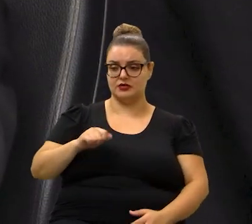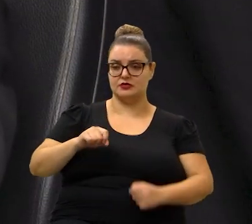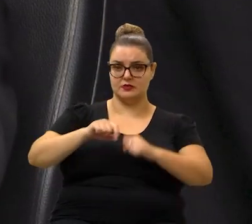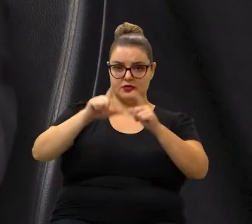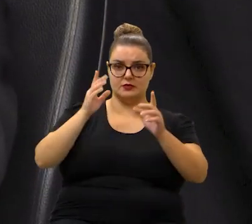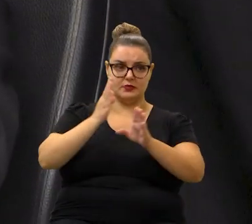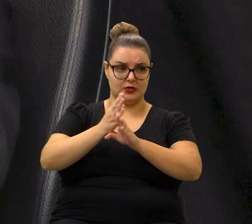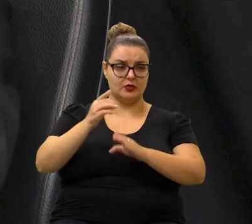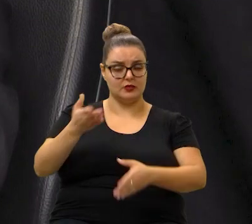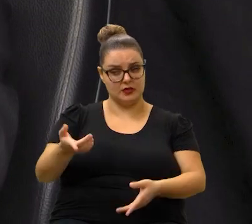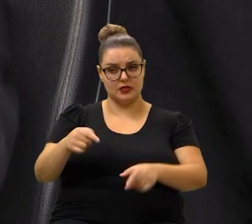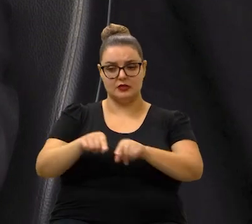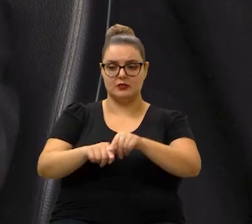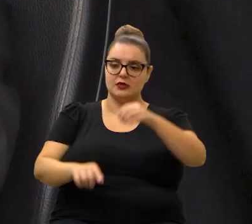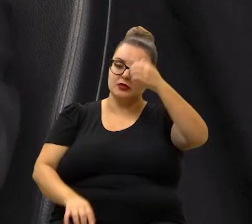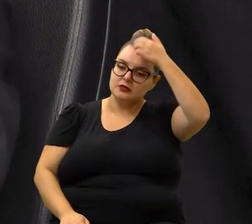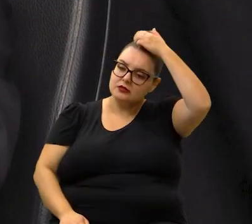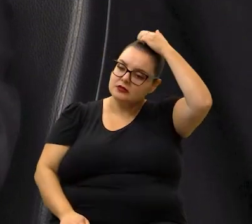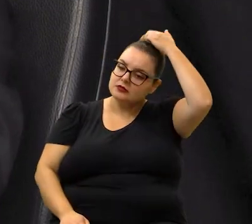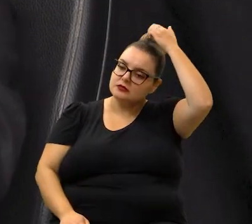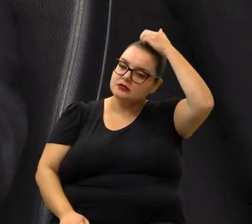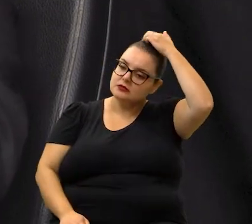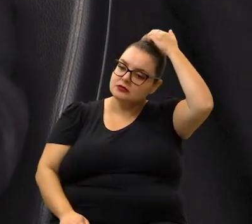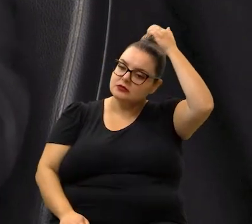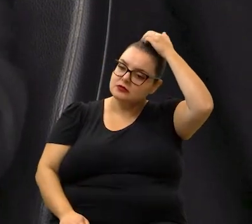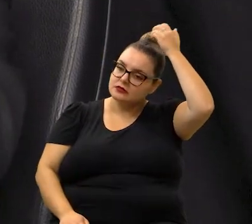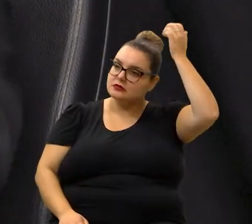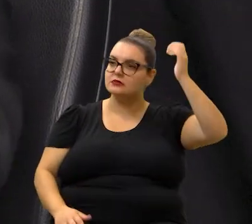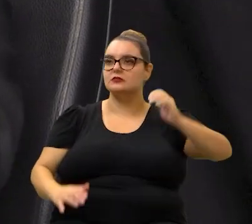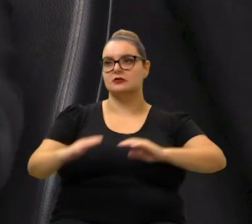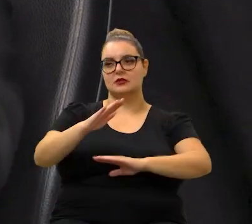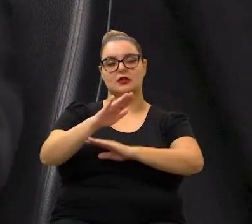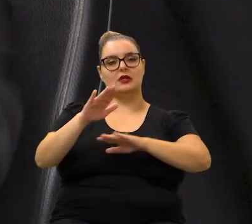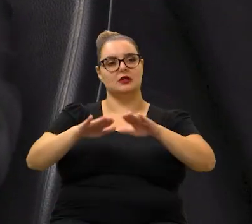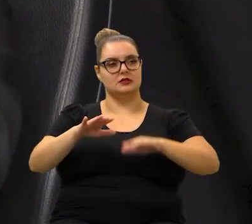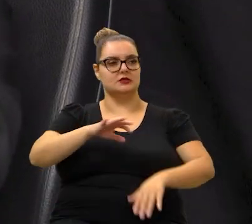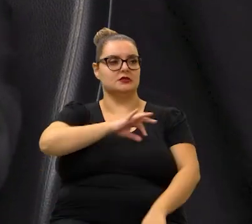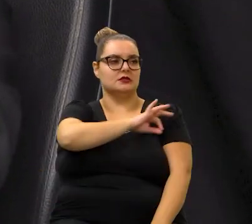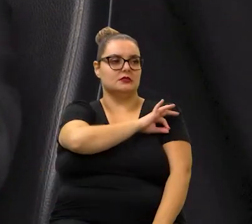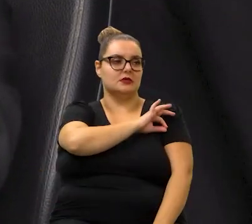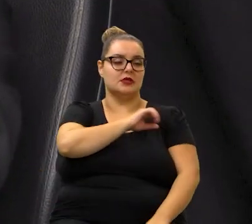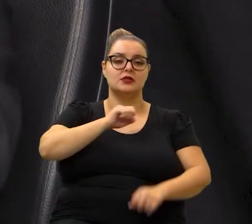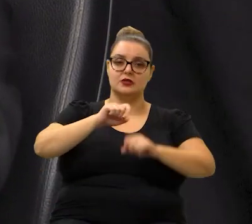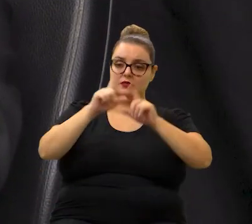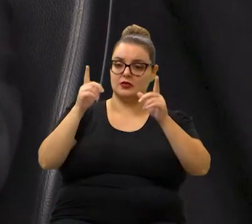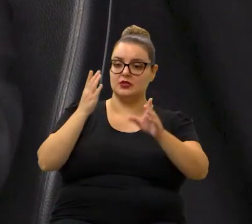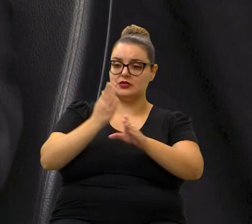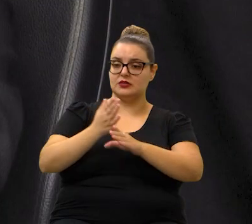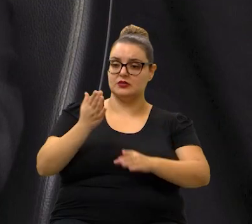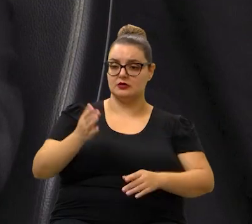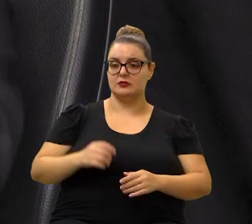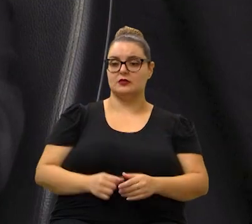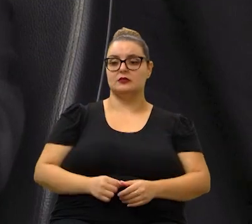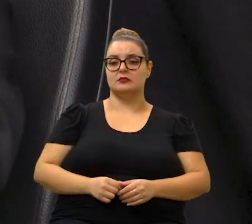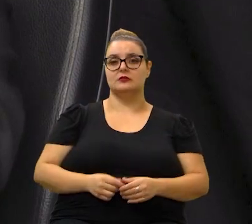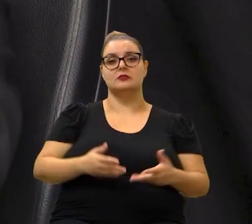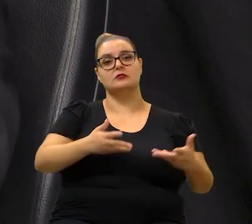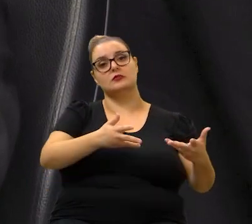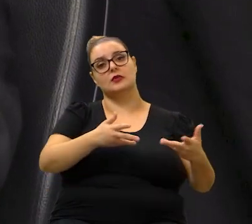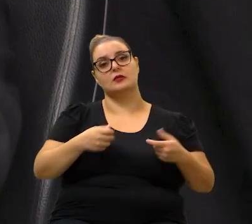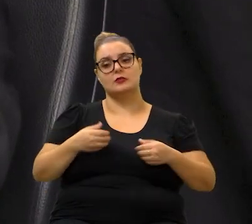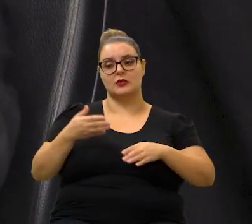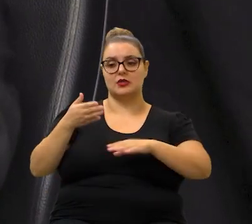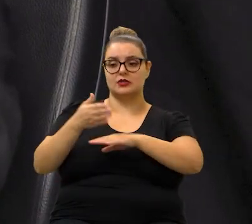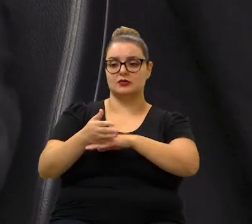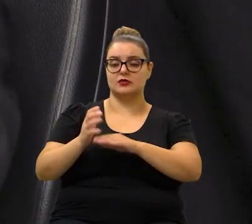encontrava lá com ele também que ele né tava na Câmara às vezes é na prefeitura E sempre de manhã a gente se encontrava E aí ele me convidou